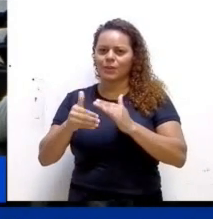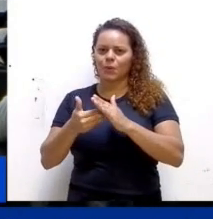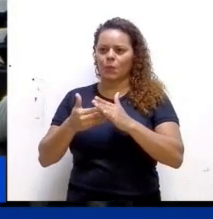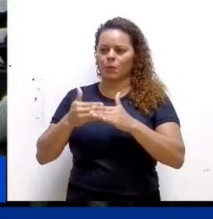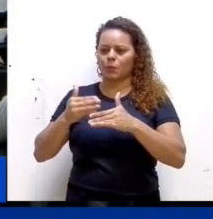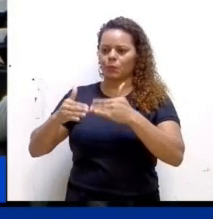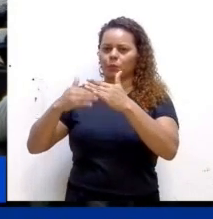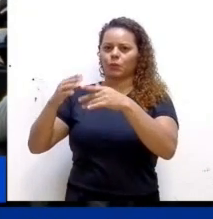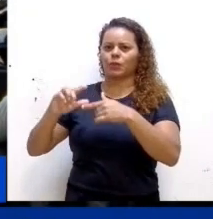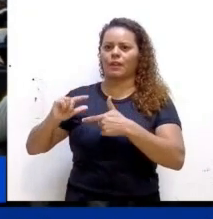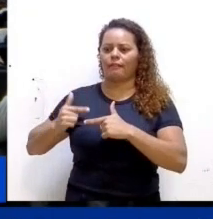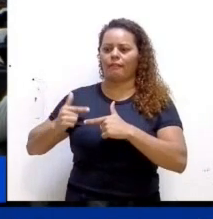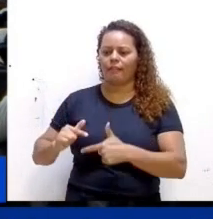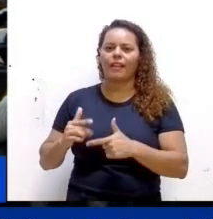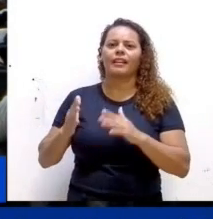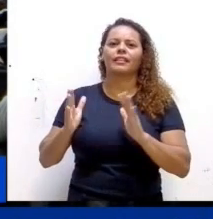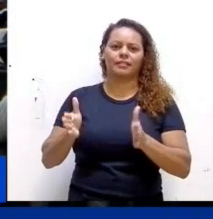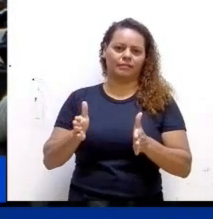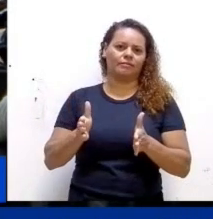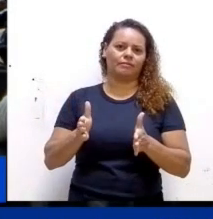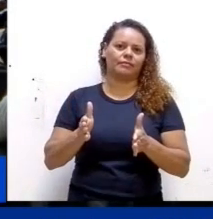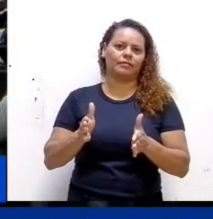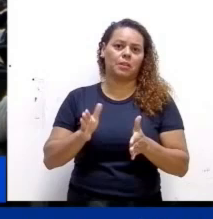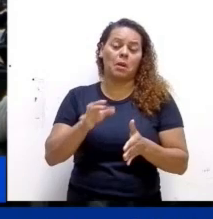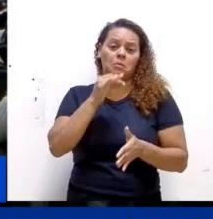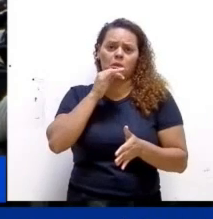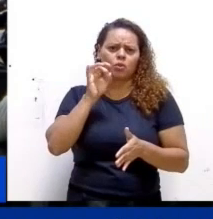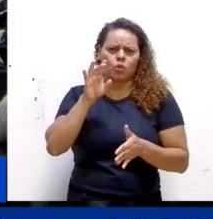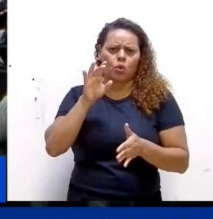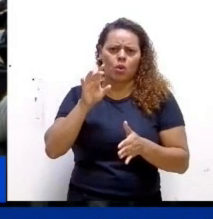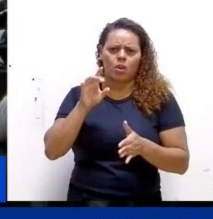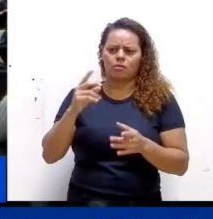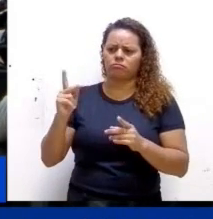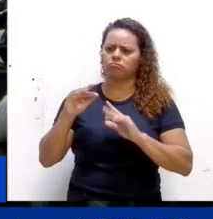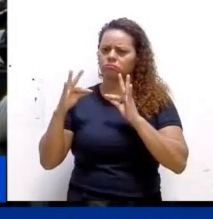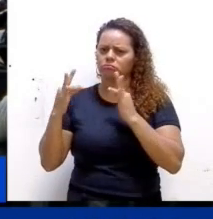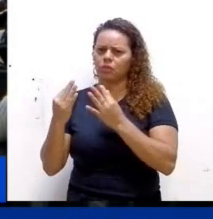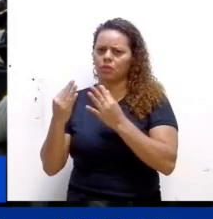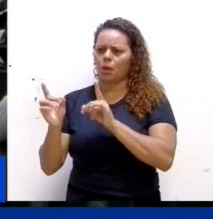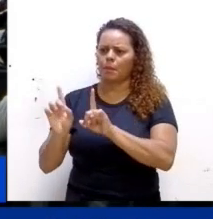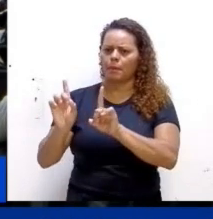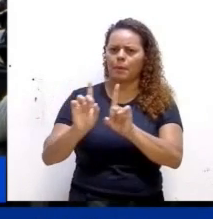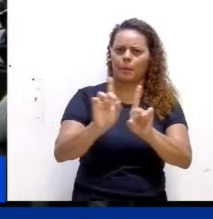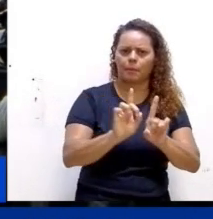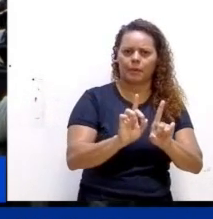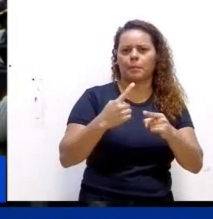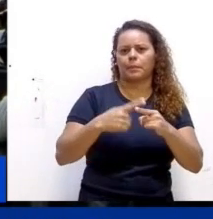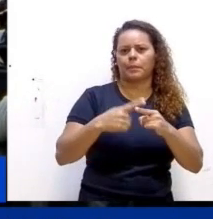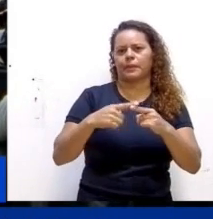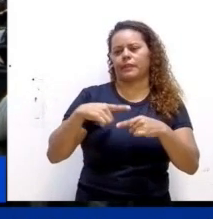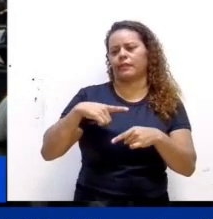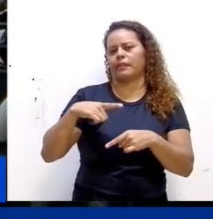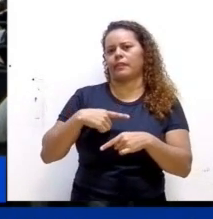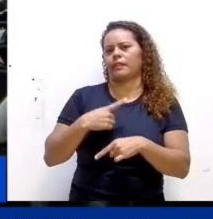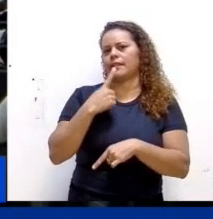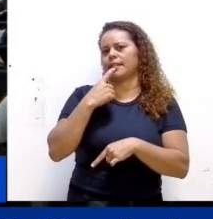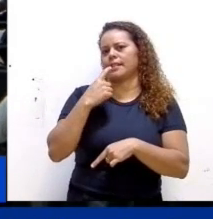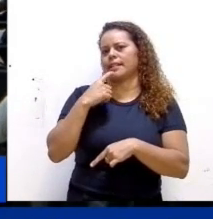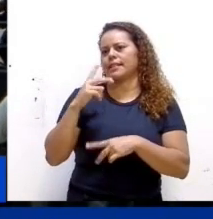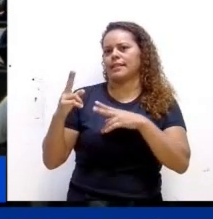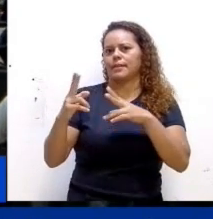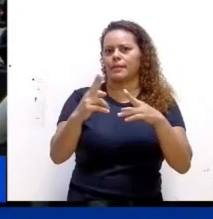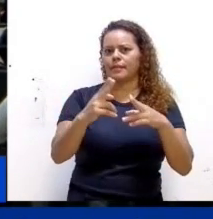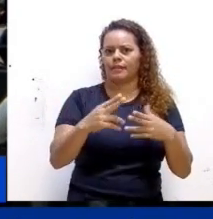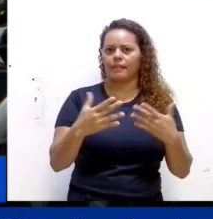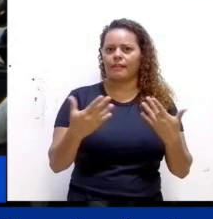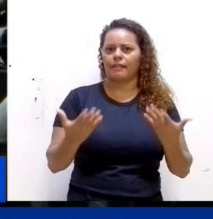família não se limita só aos parentes consanguíneos. O que é consanguinidade? Ter